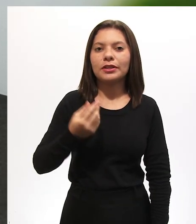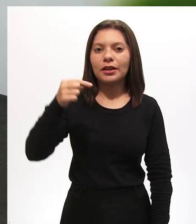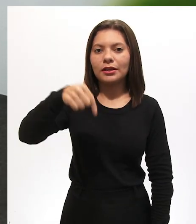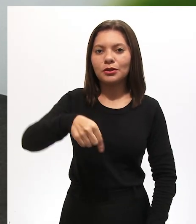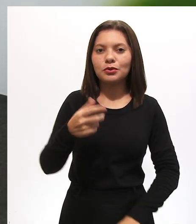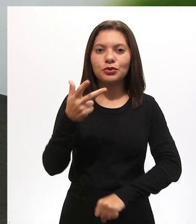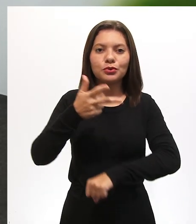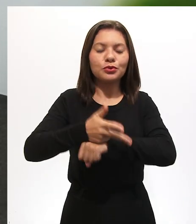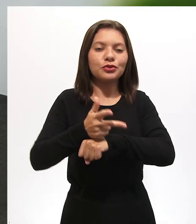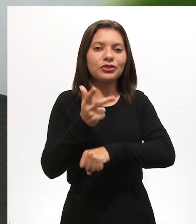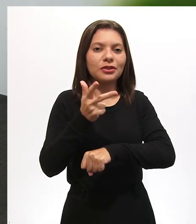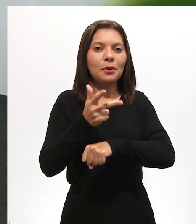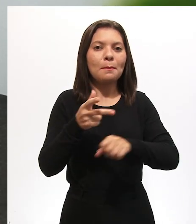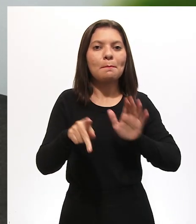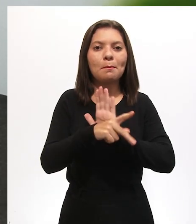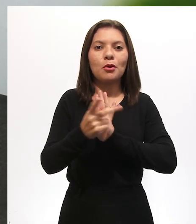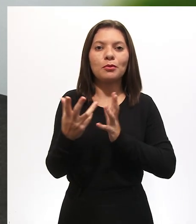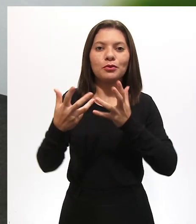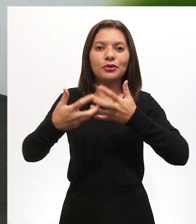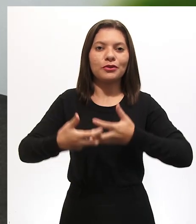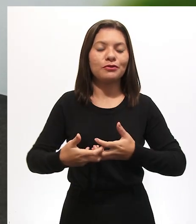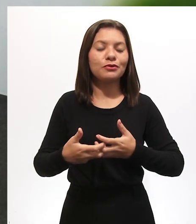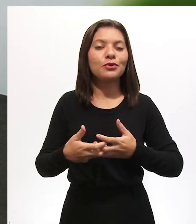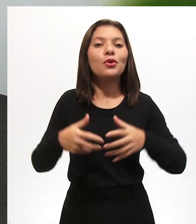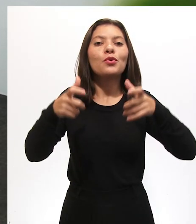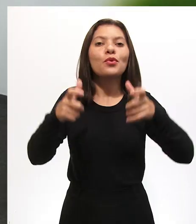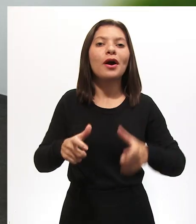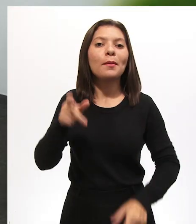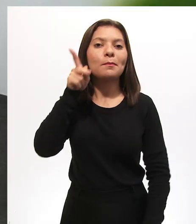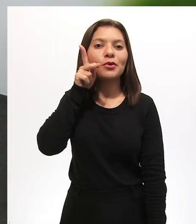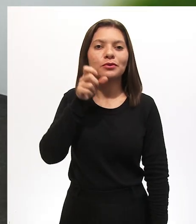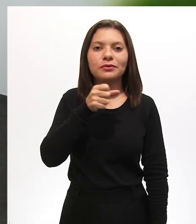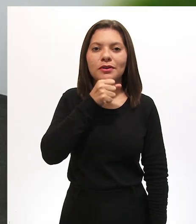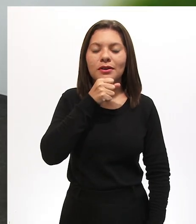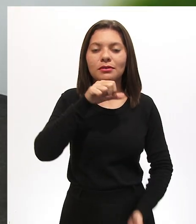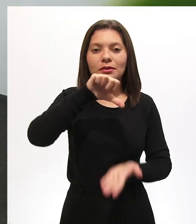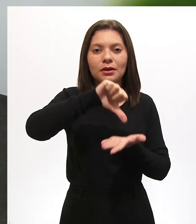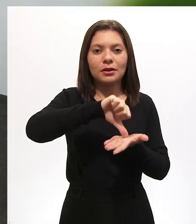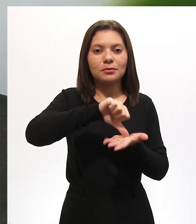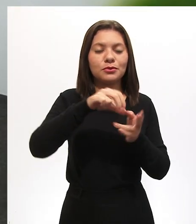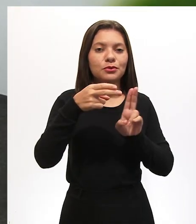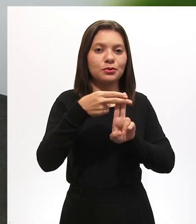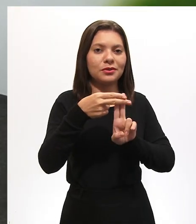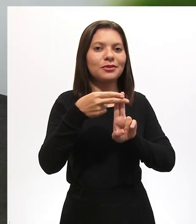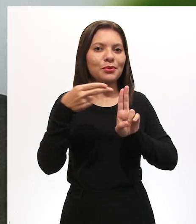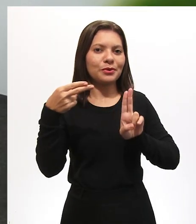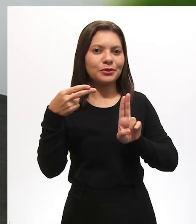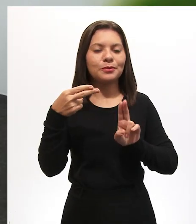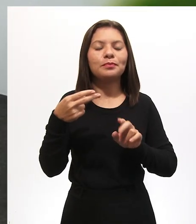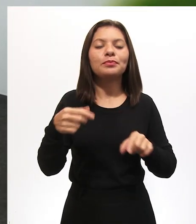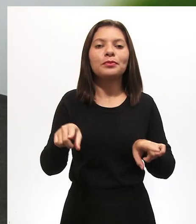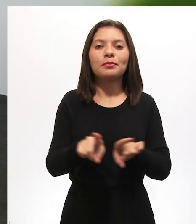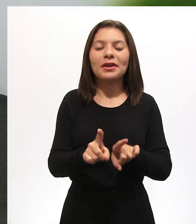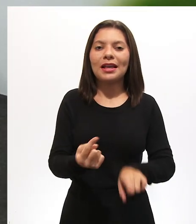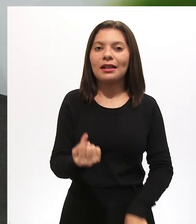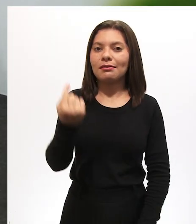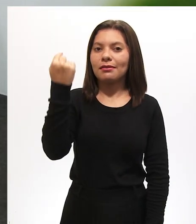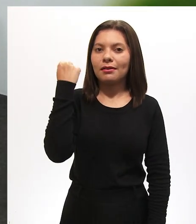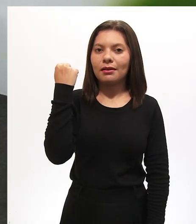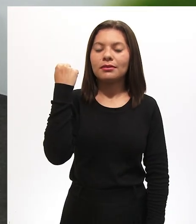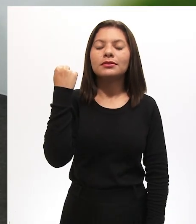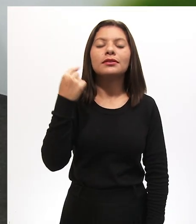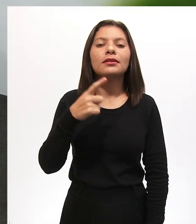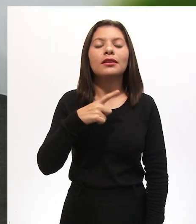na cidade de Porto Velho, no campus Zona Norte. Pessoal, logo atrás, onde eu